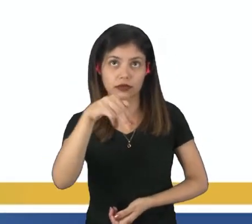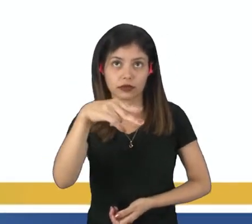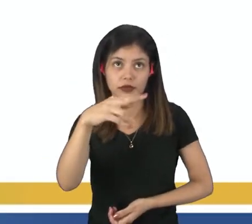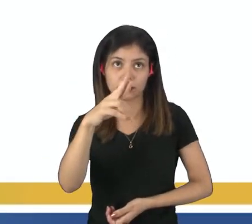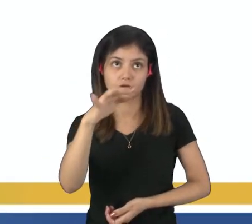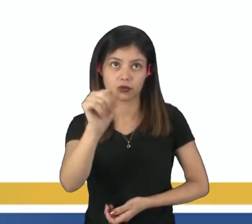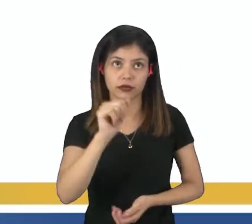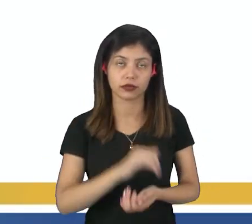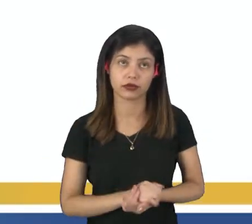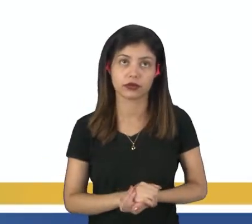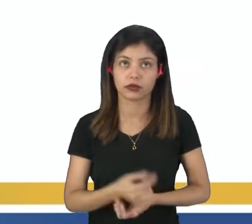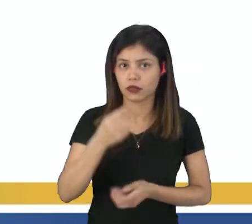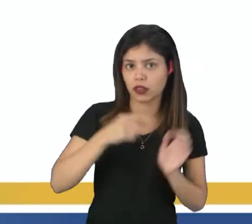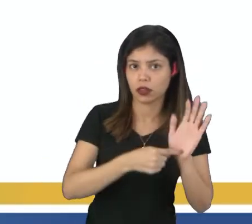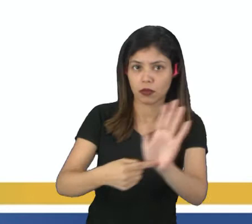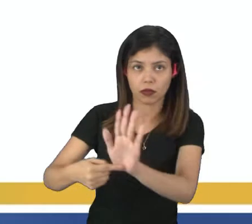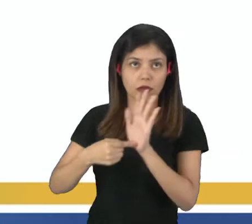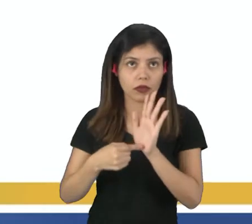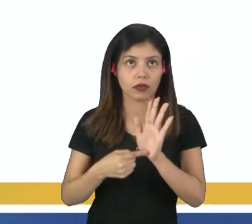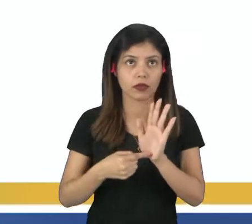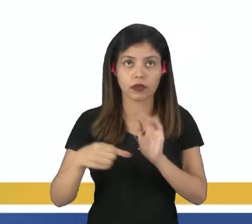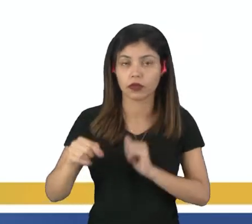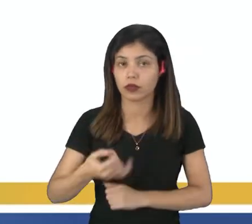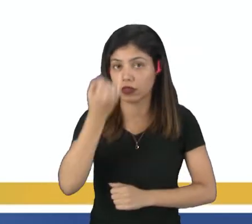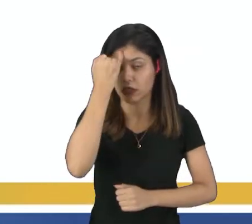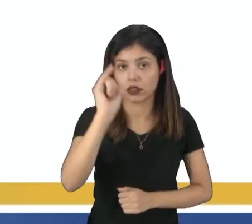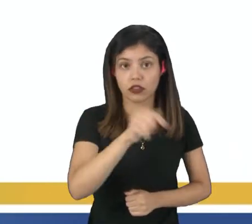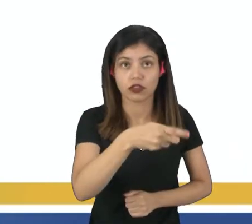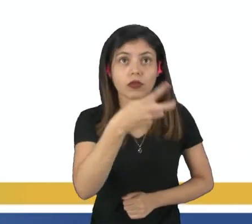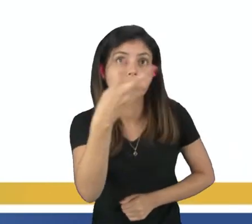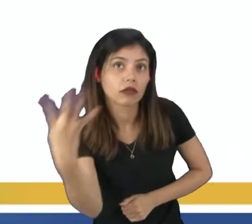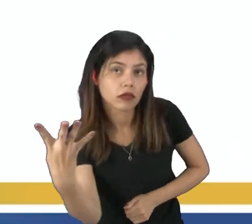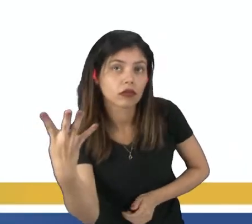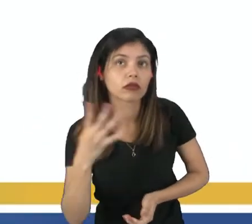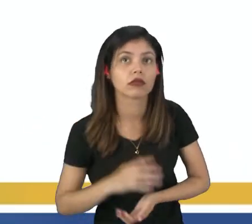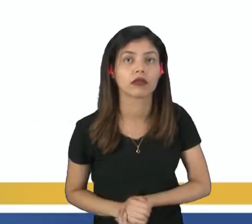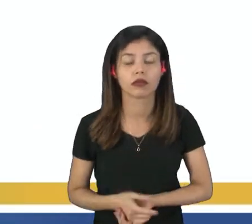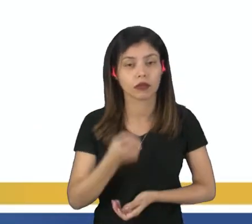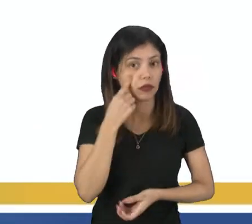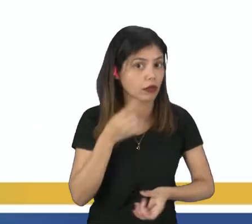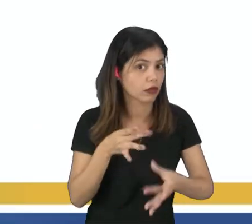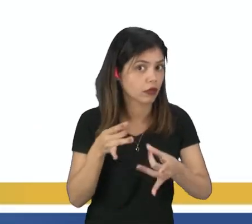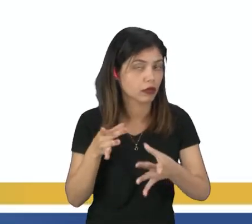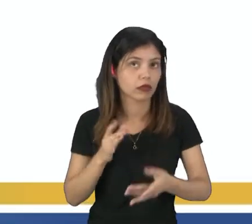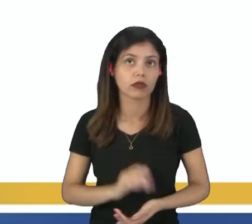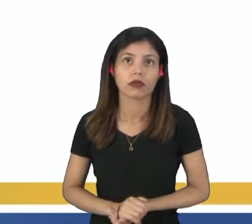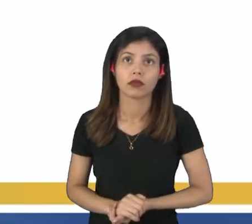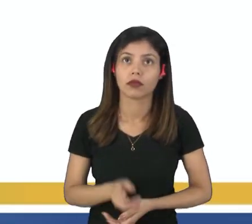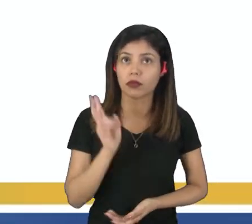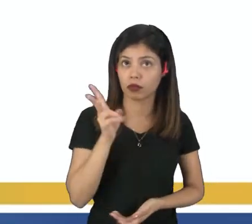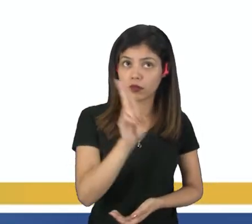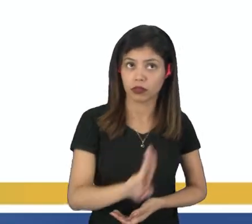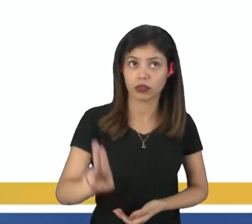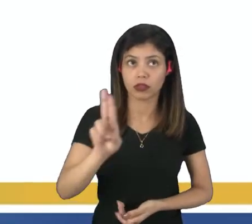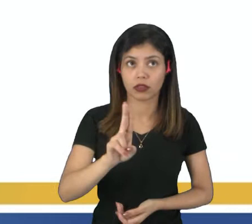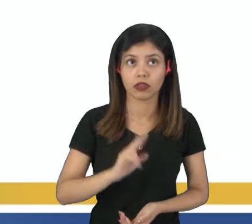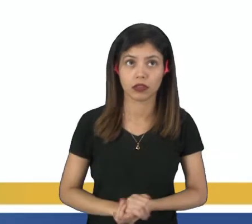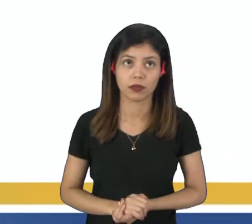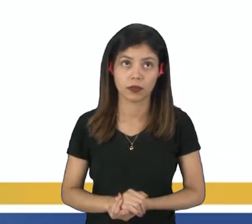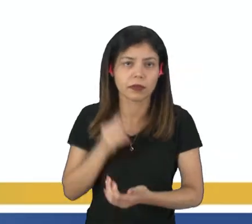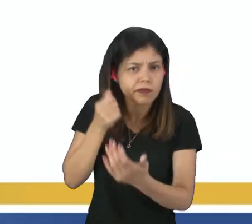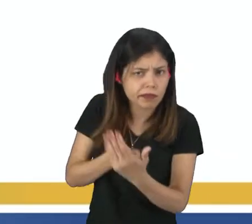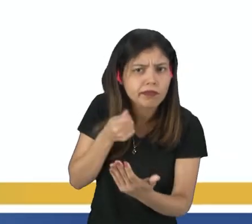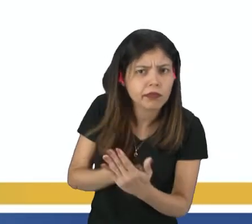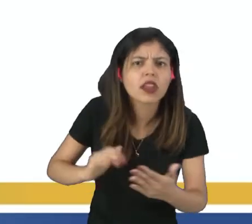advérbio de intensidade e transmite ideia de quantidade. Olha a dica. Sendo usado